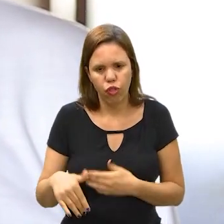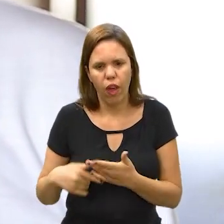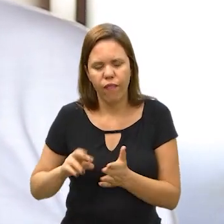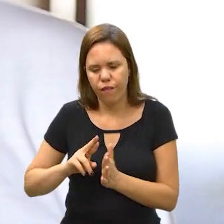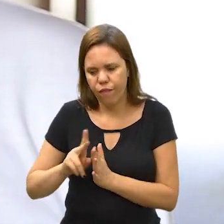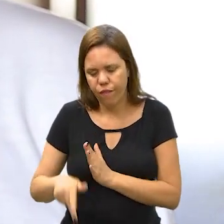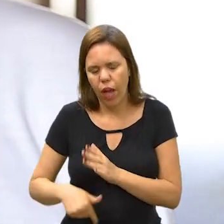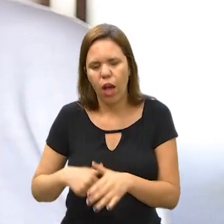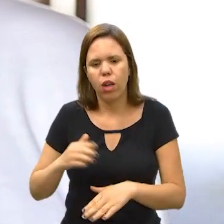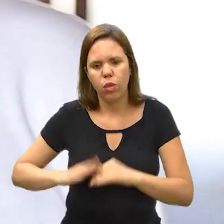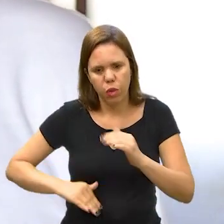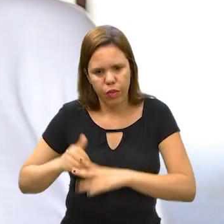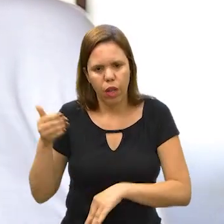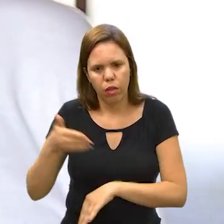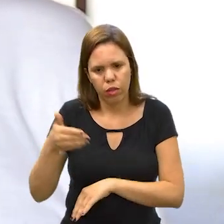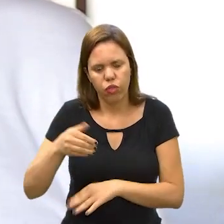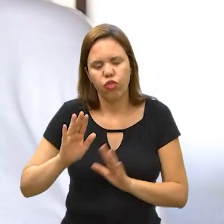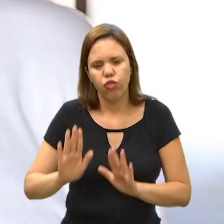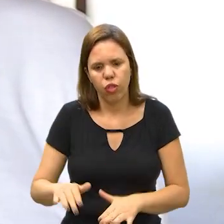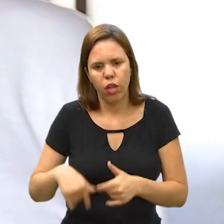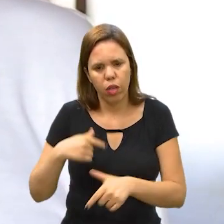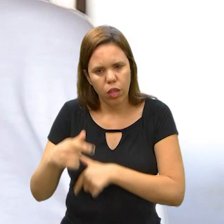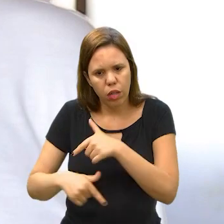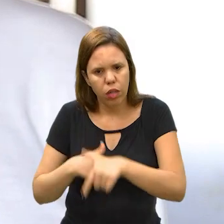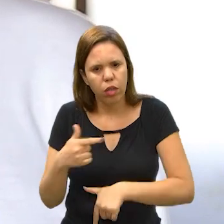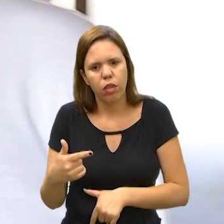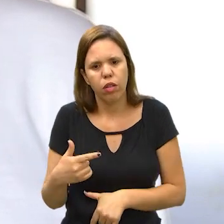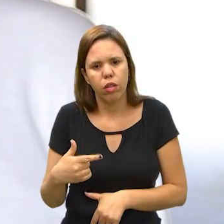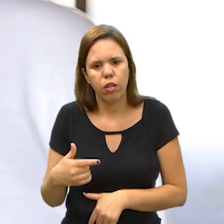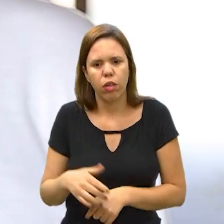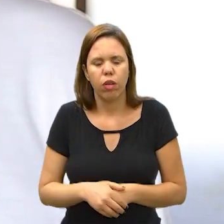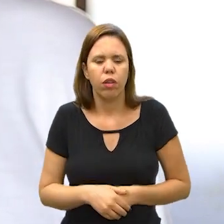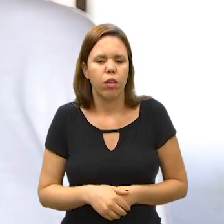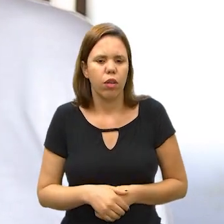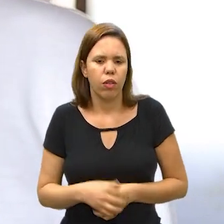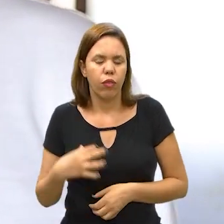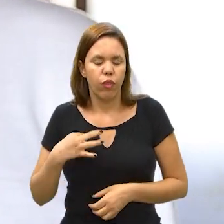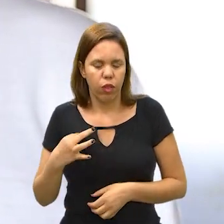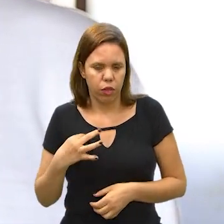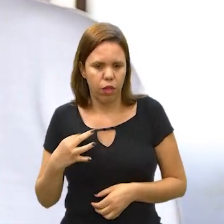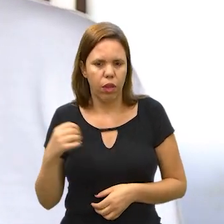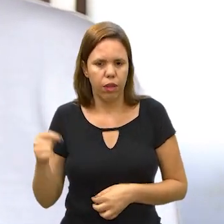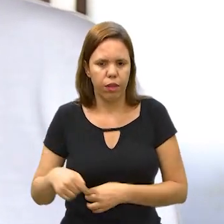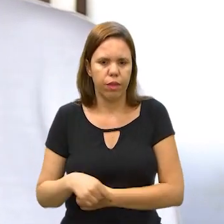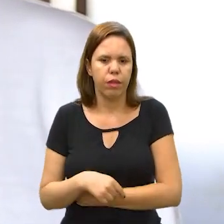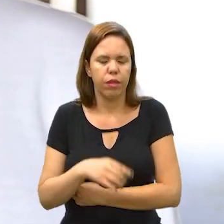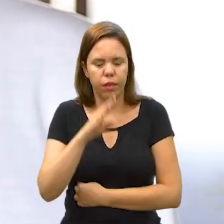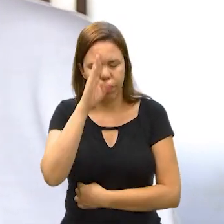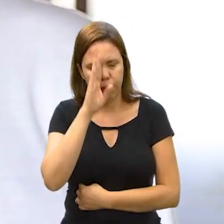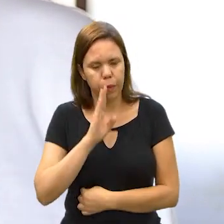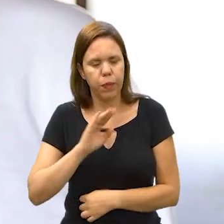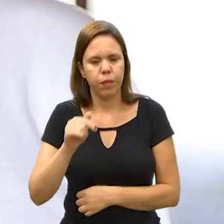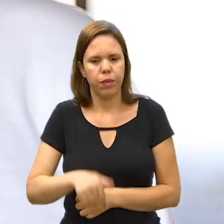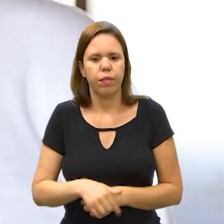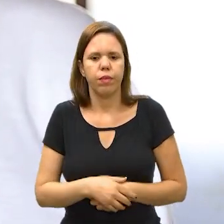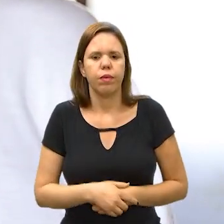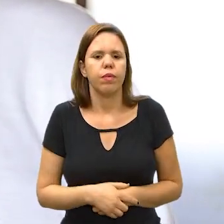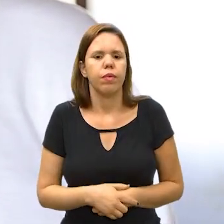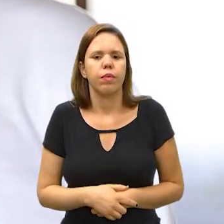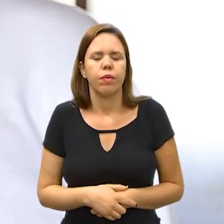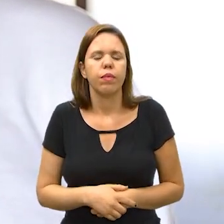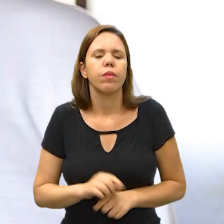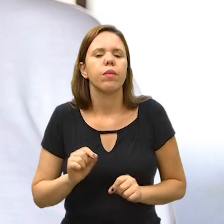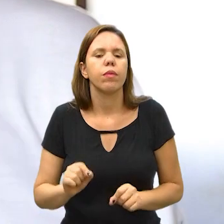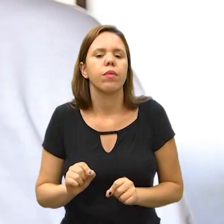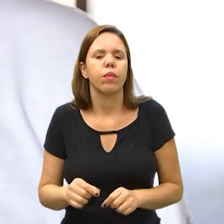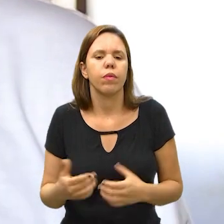outros veterinários também, que trabalham de forma totalmente voluntária, gratuita, não é? Para